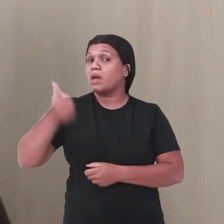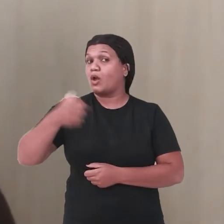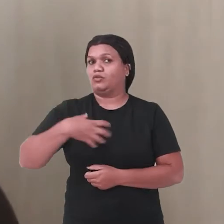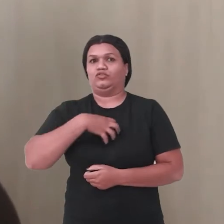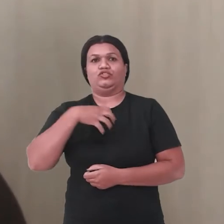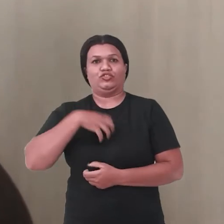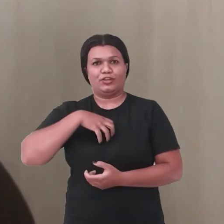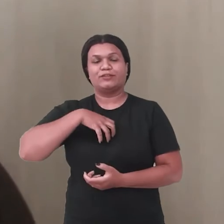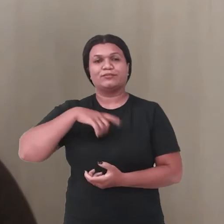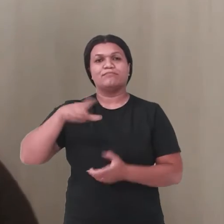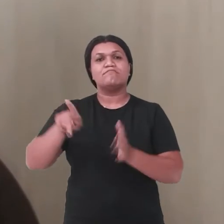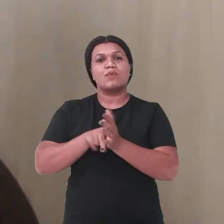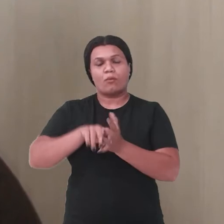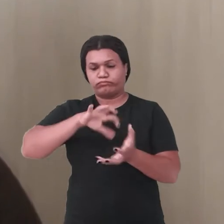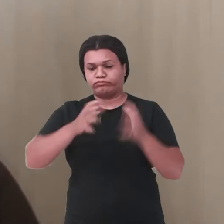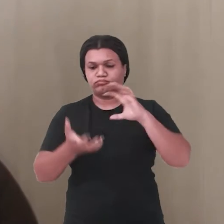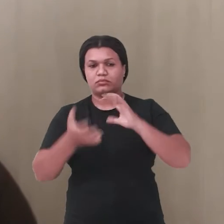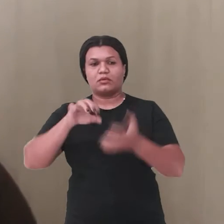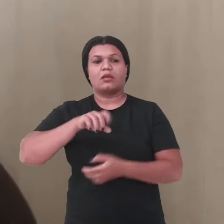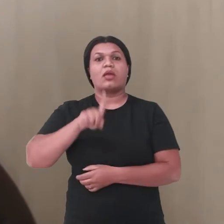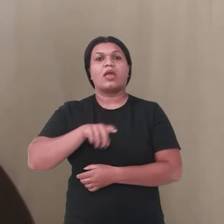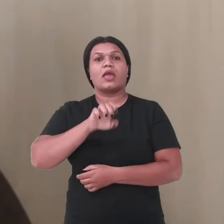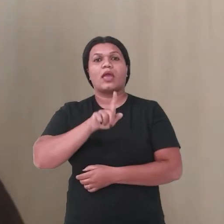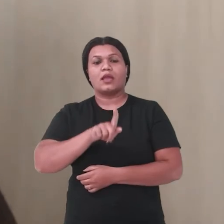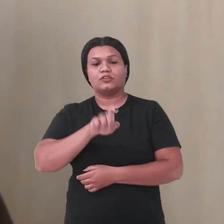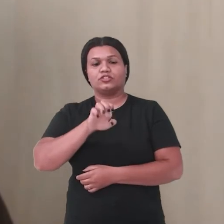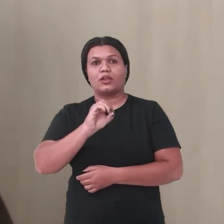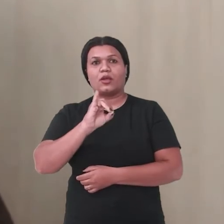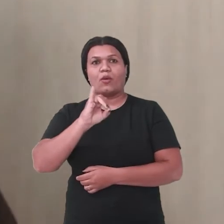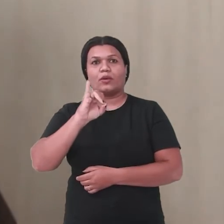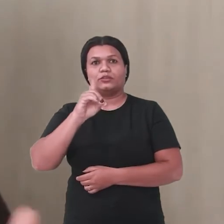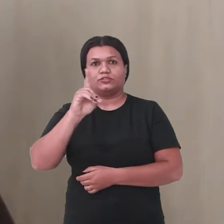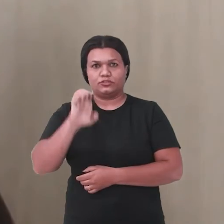define o nosso planeta é o formato de geóide. Esse